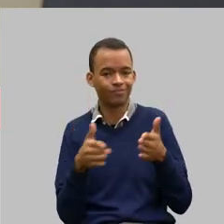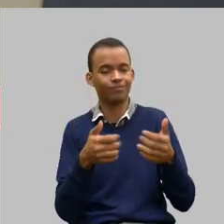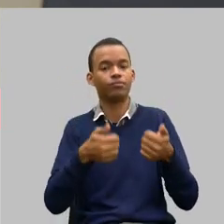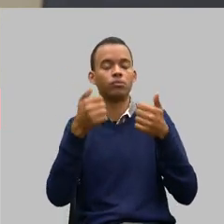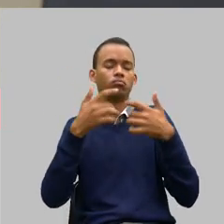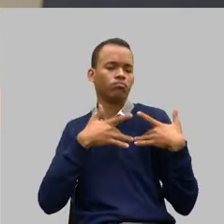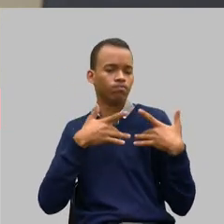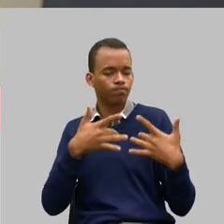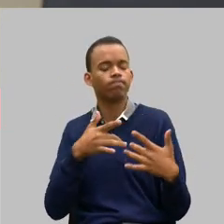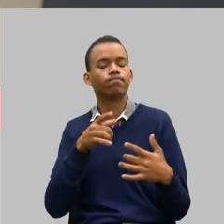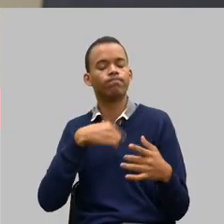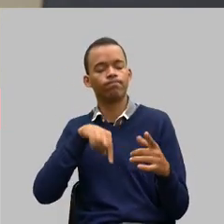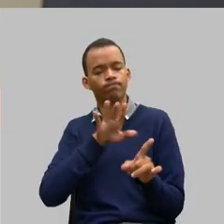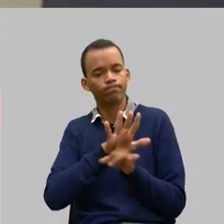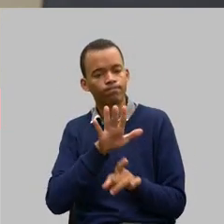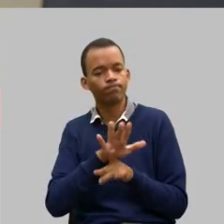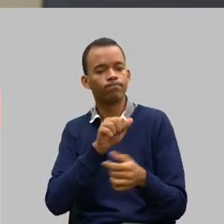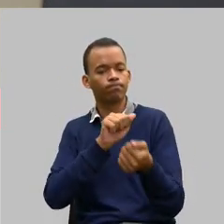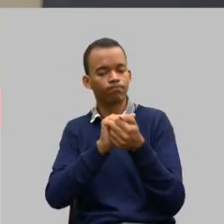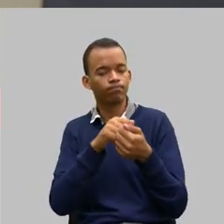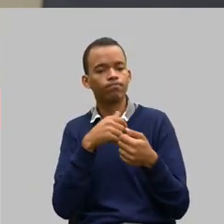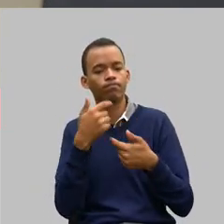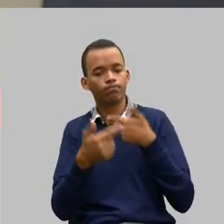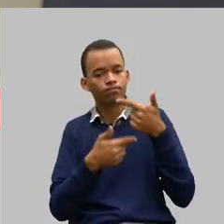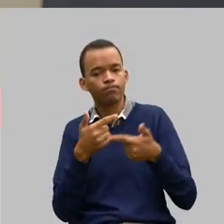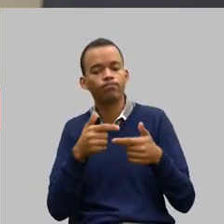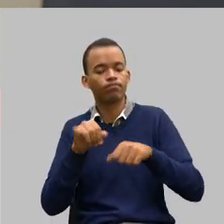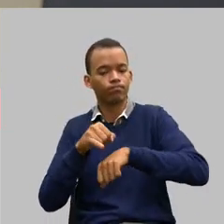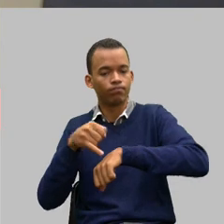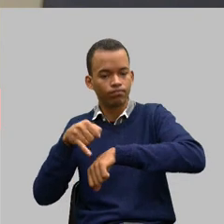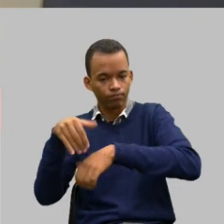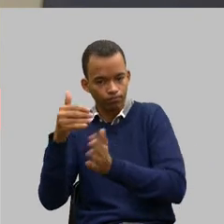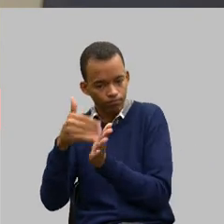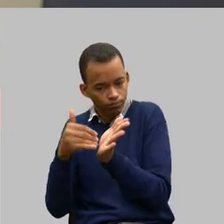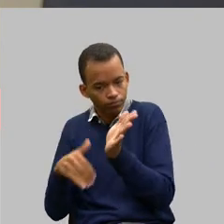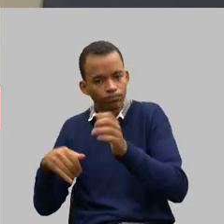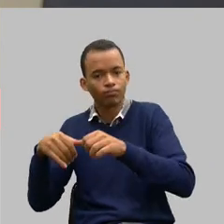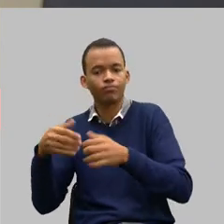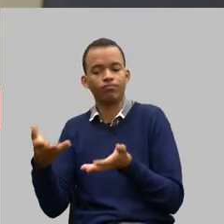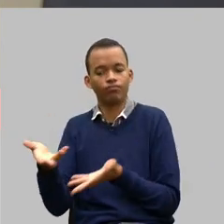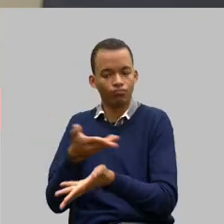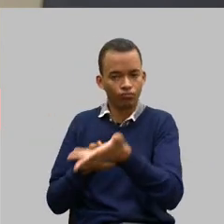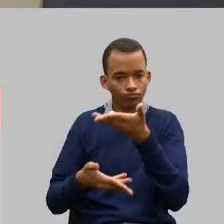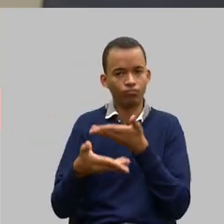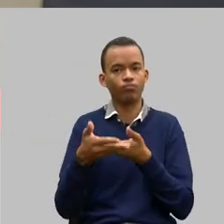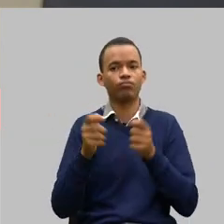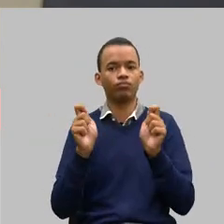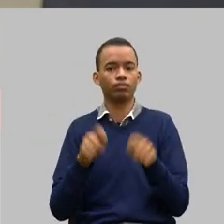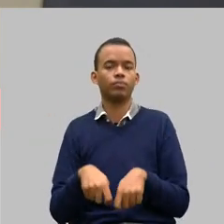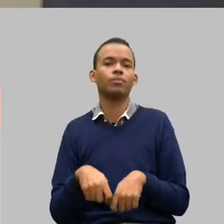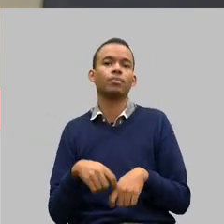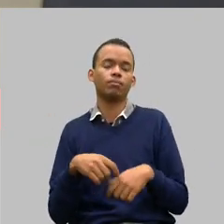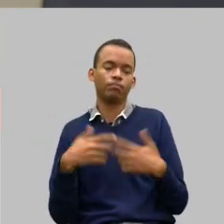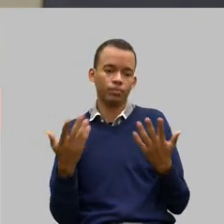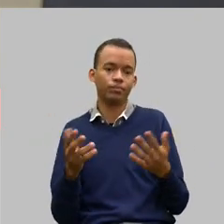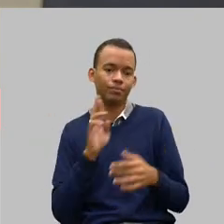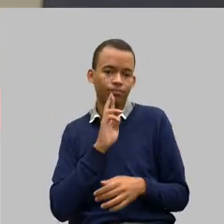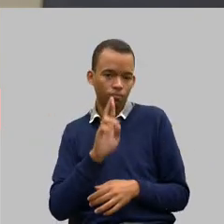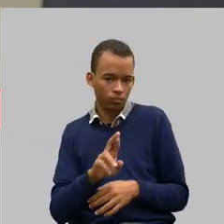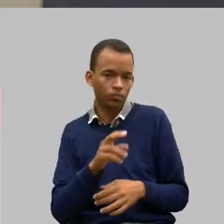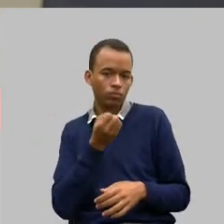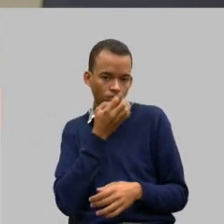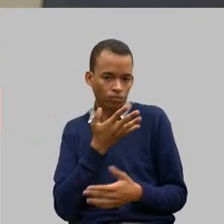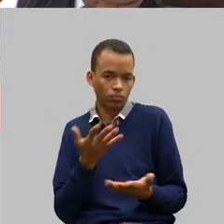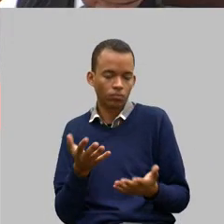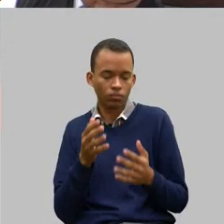surgirem pra gente fazer servir essa infra como um canal né de diálogo creio que é isso Deputado agradeço mais uma vez